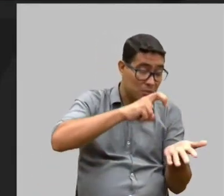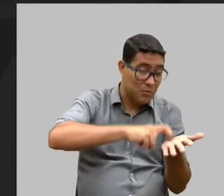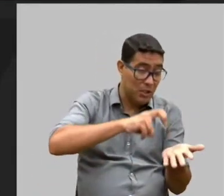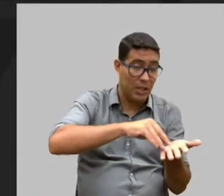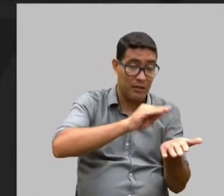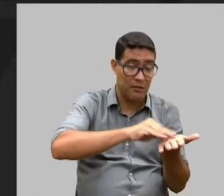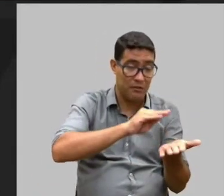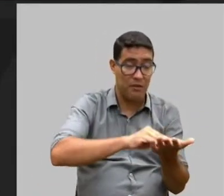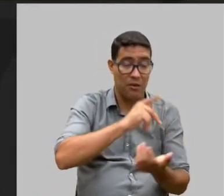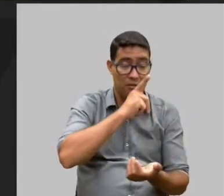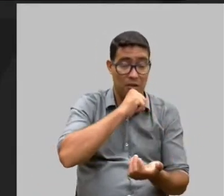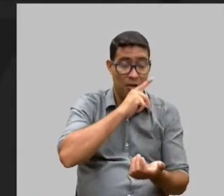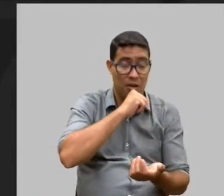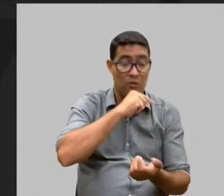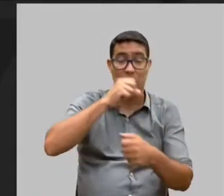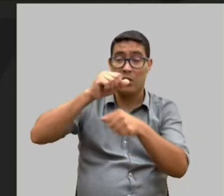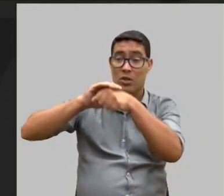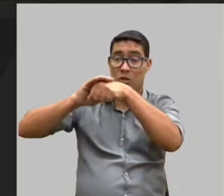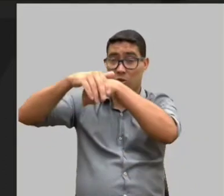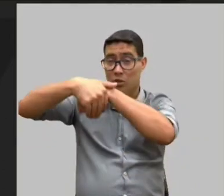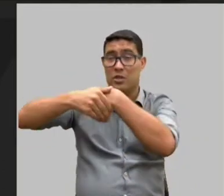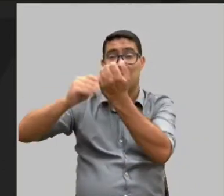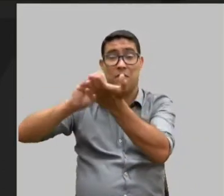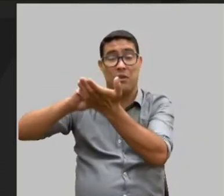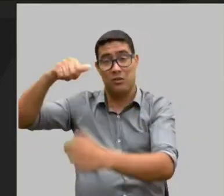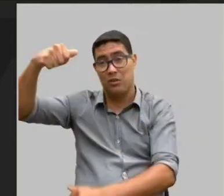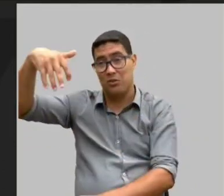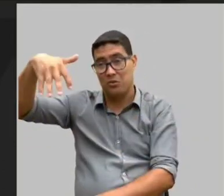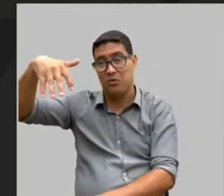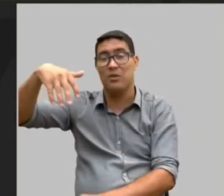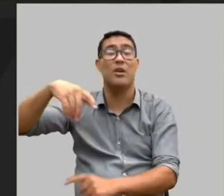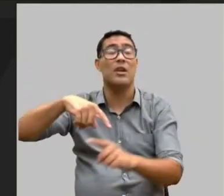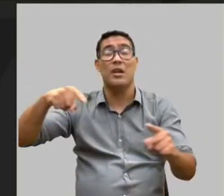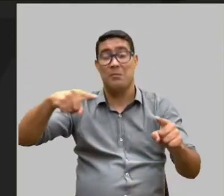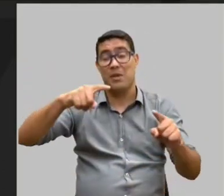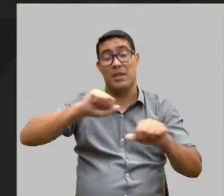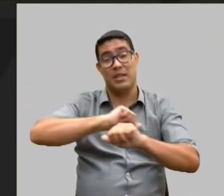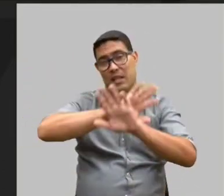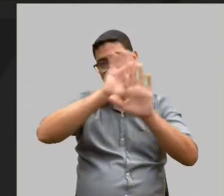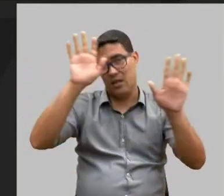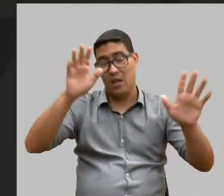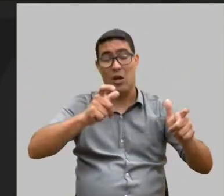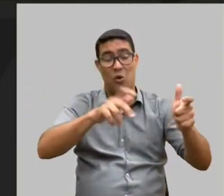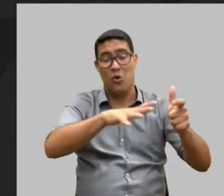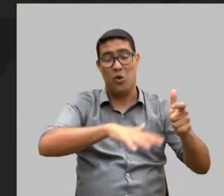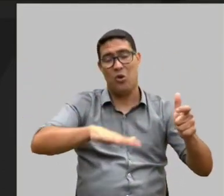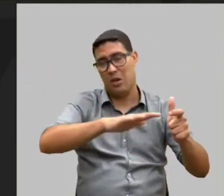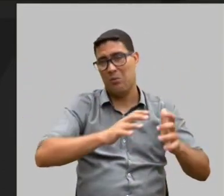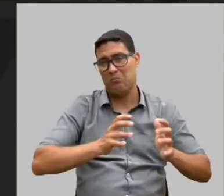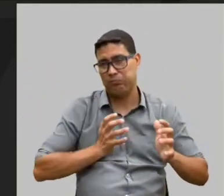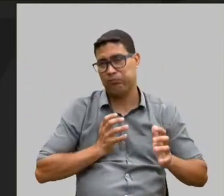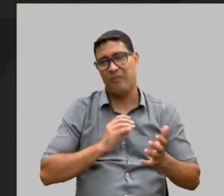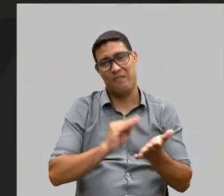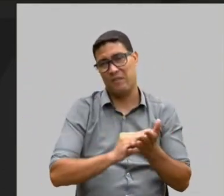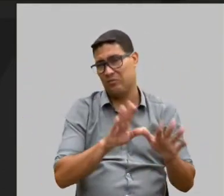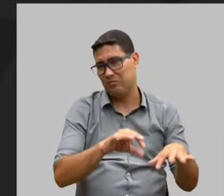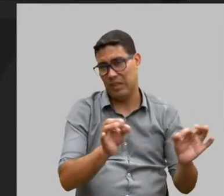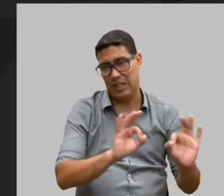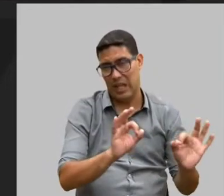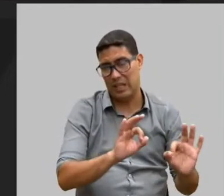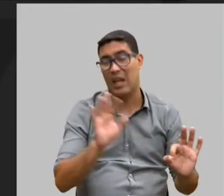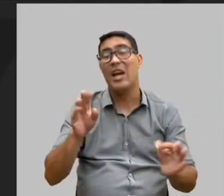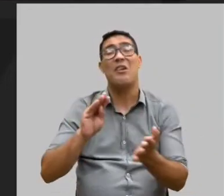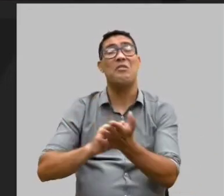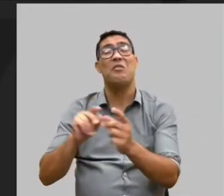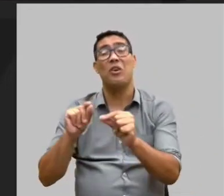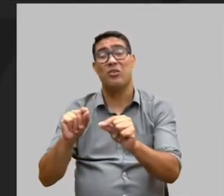dessa forma realmente situação é precária não ser PR os bairros nobres nunca faltam nada né mas pro bairro de Periferia tá faltando tudo Enfim então a gente sabe que na verdade